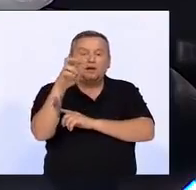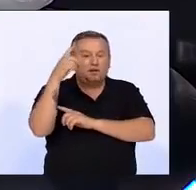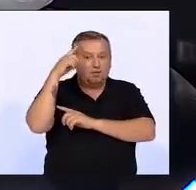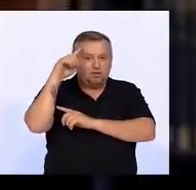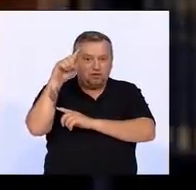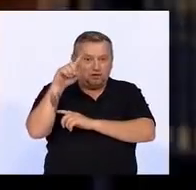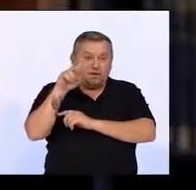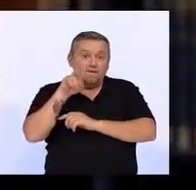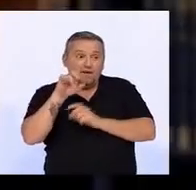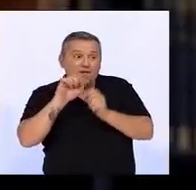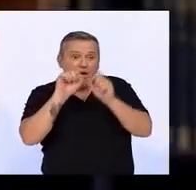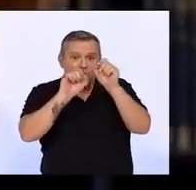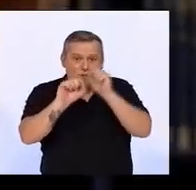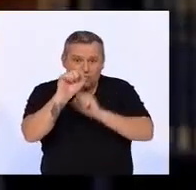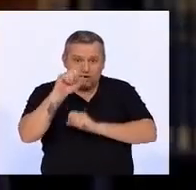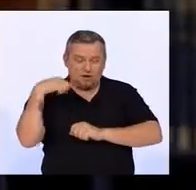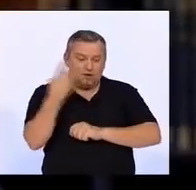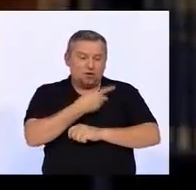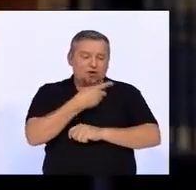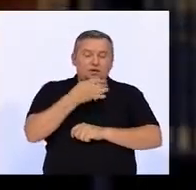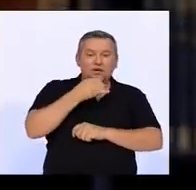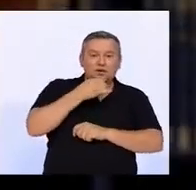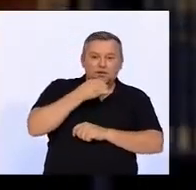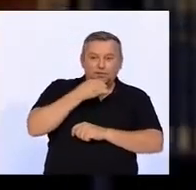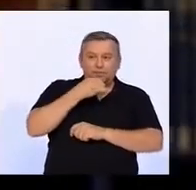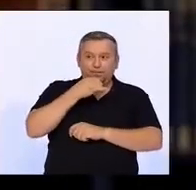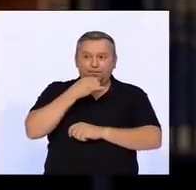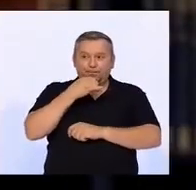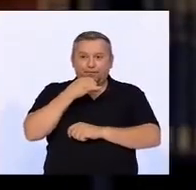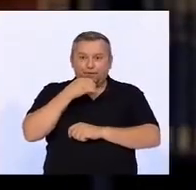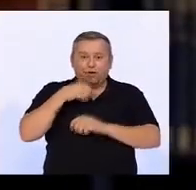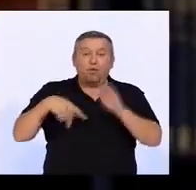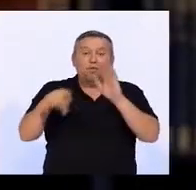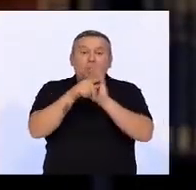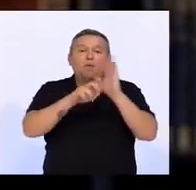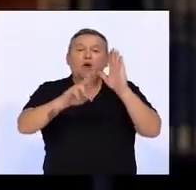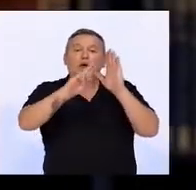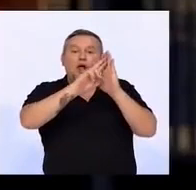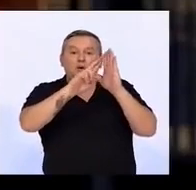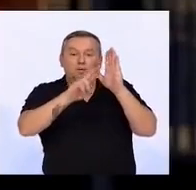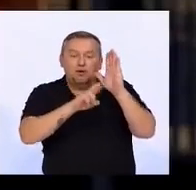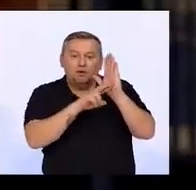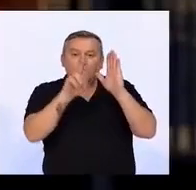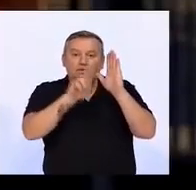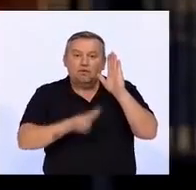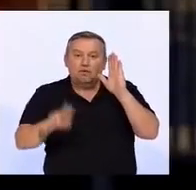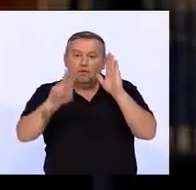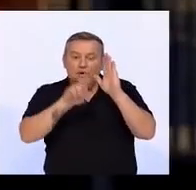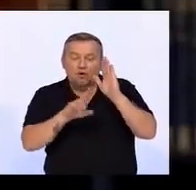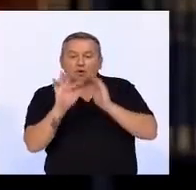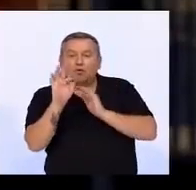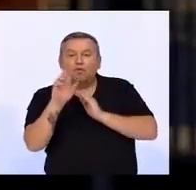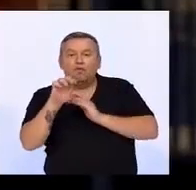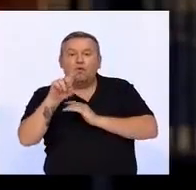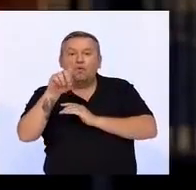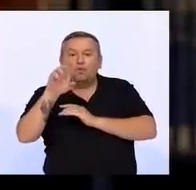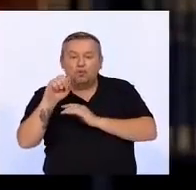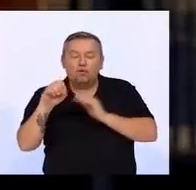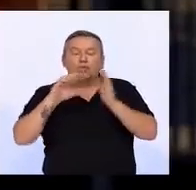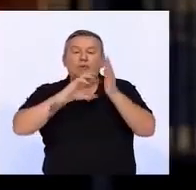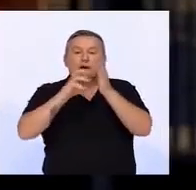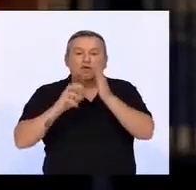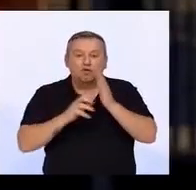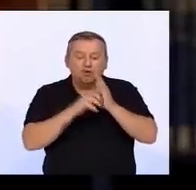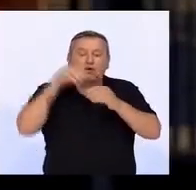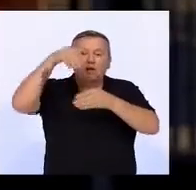vai fazer com que nós tenhamos, por exemplo, e a própria regulamentação da utilização do fundo partidário eleitoral, que está